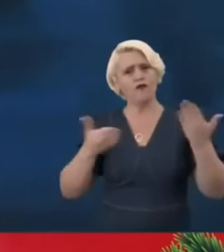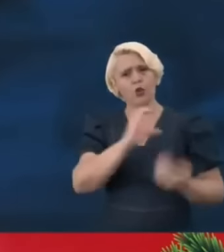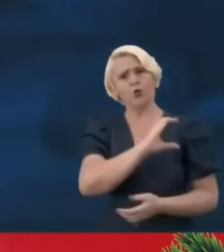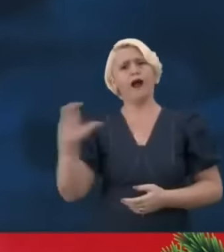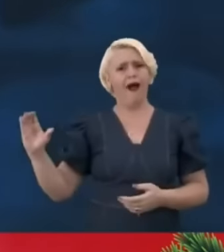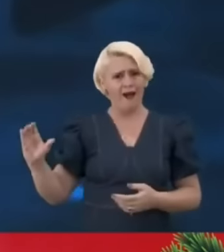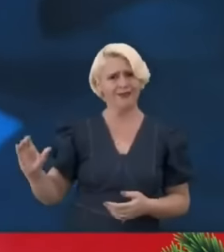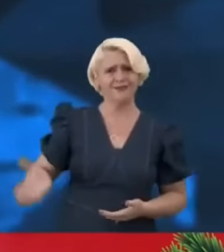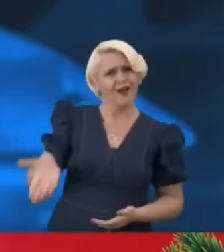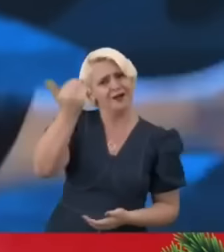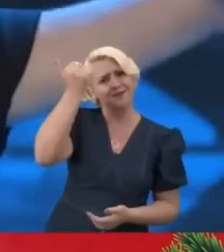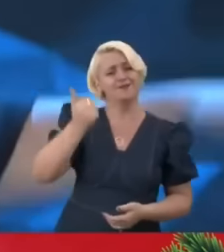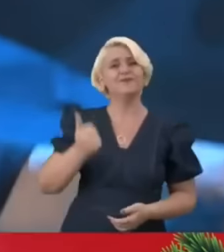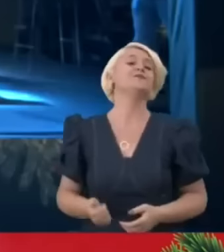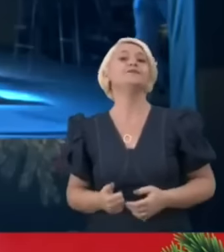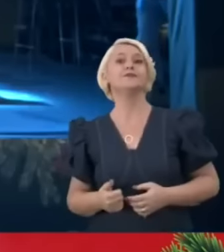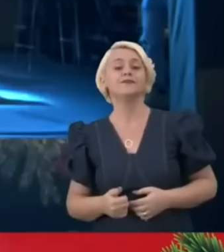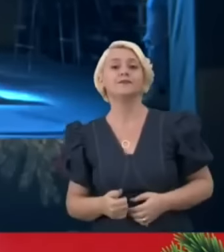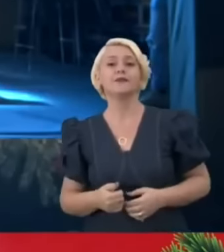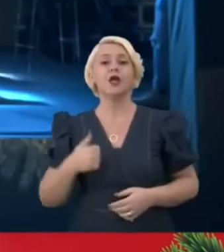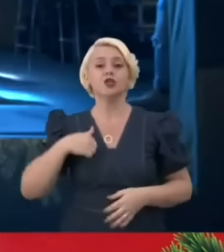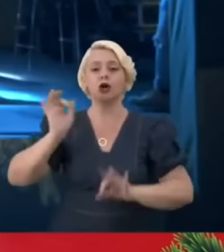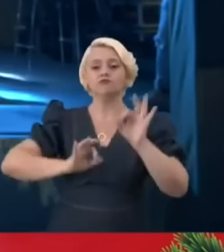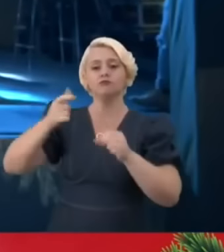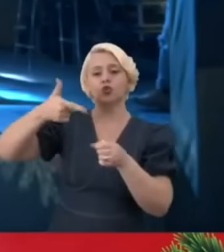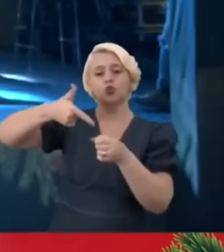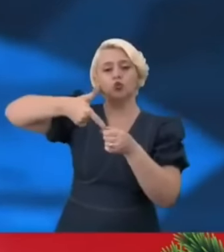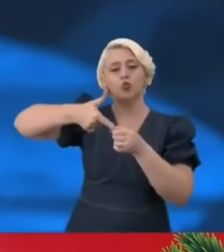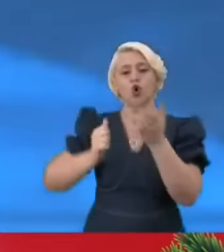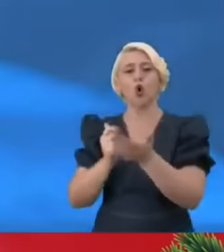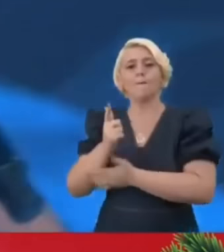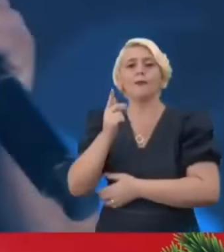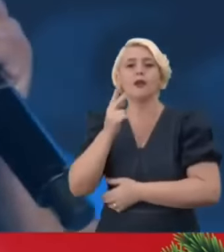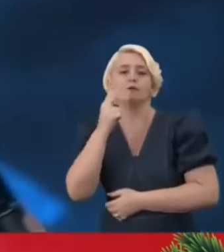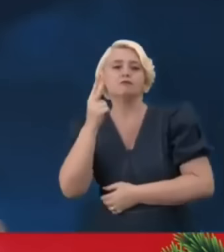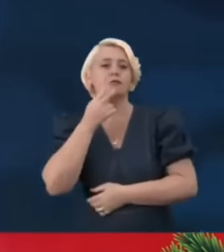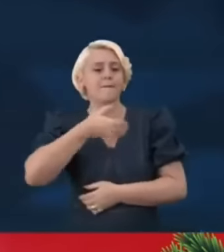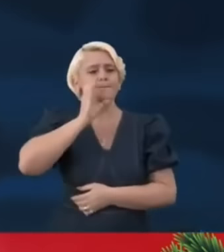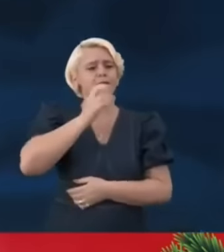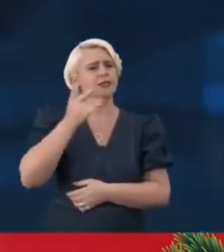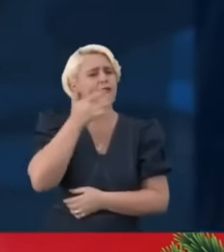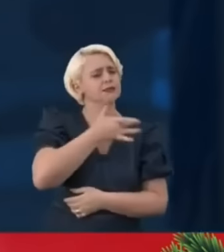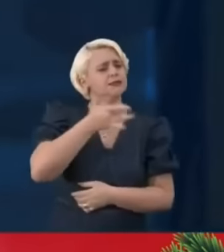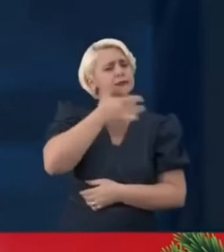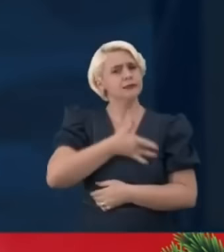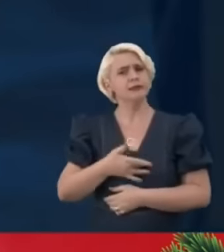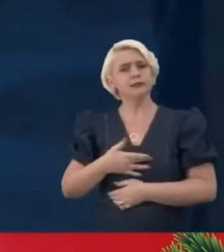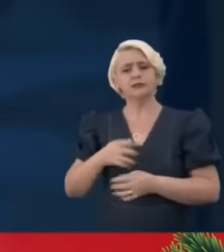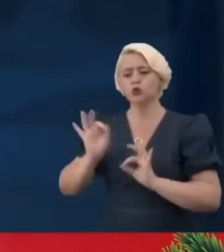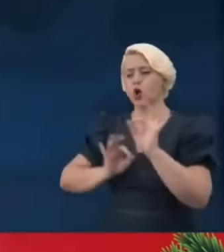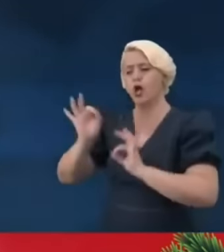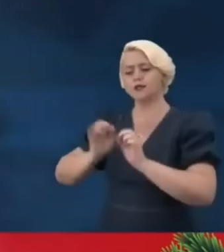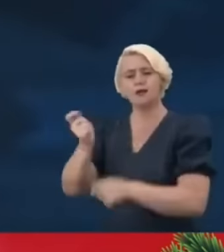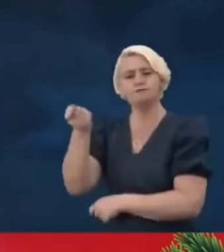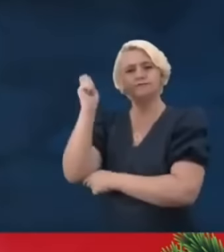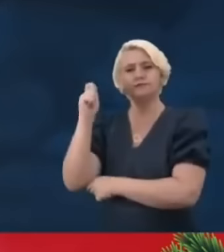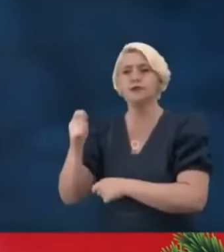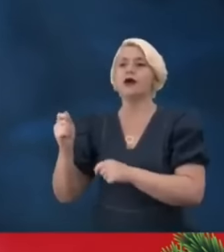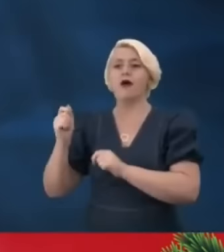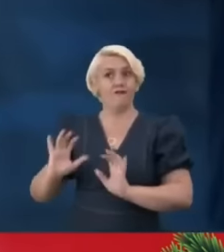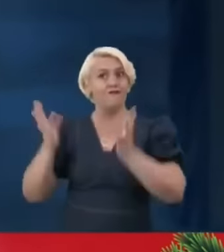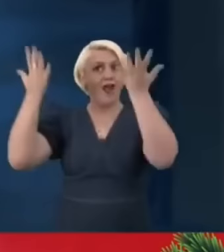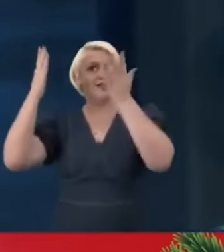meu cunhado. Enchi o tanque do carro, comprei cigarro e uma pinga boa. Juntei a traia de pesca, vai ser